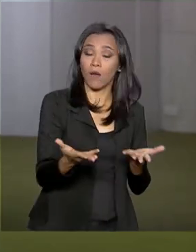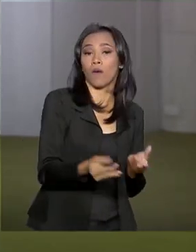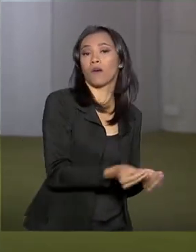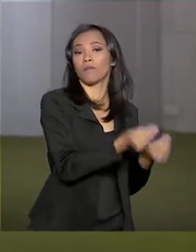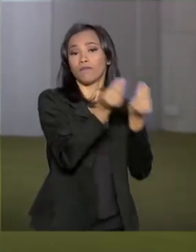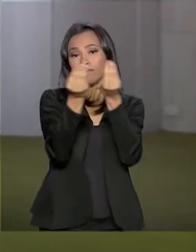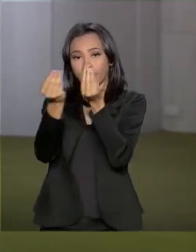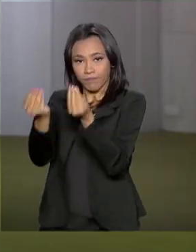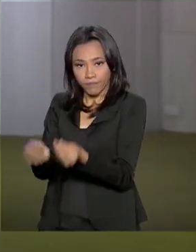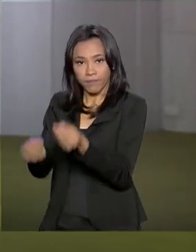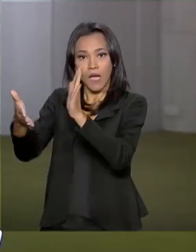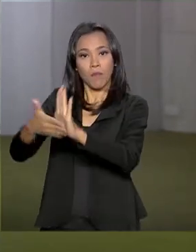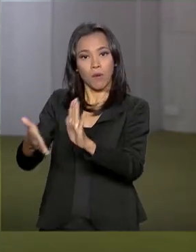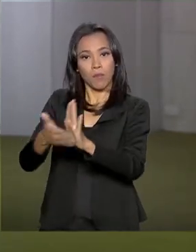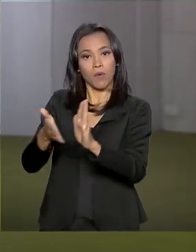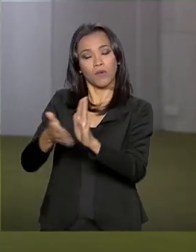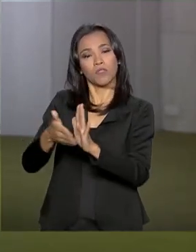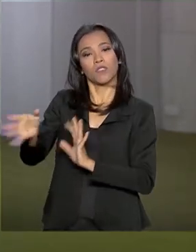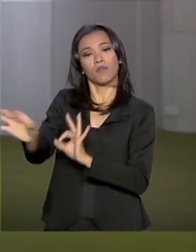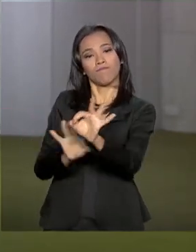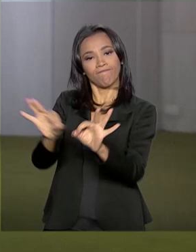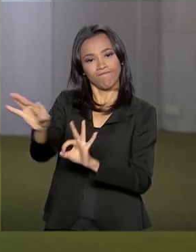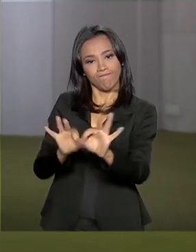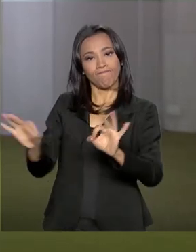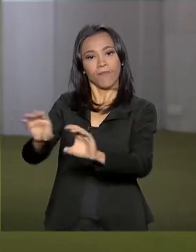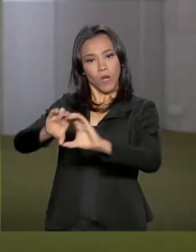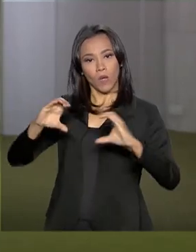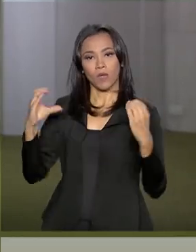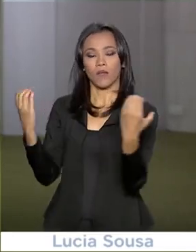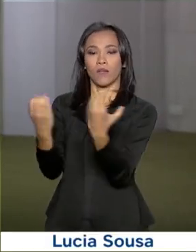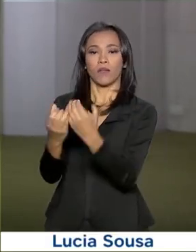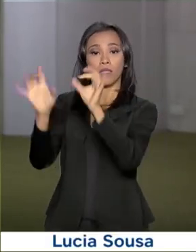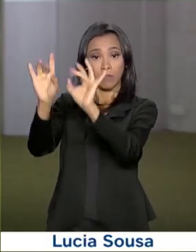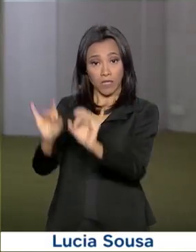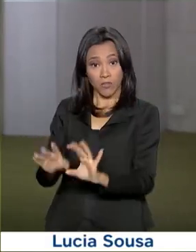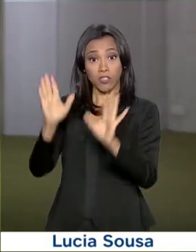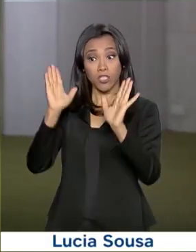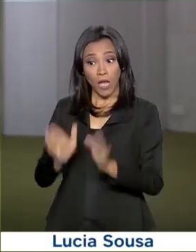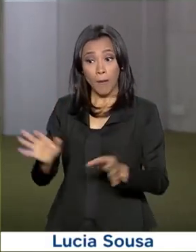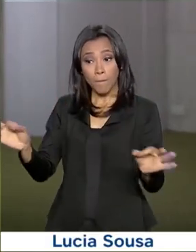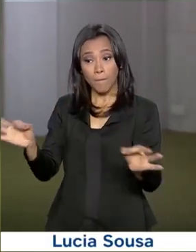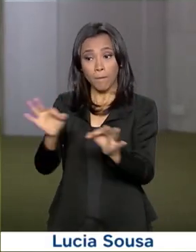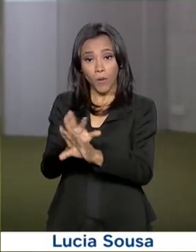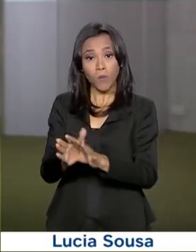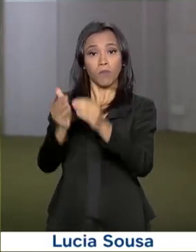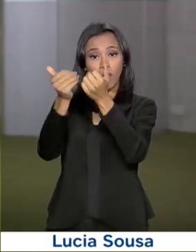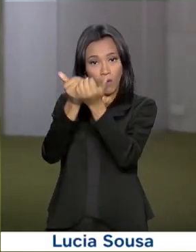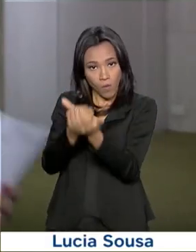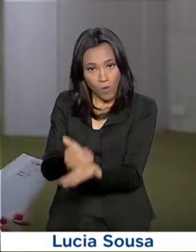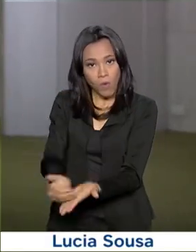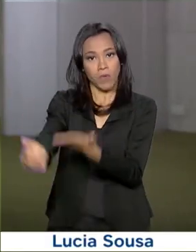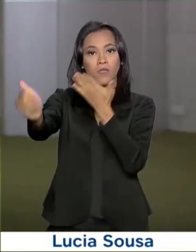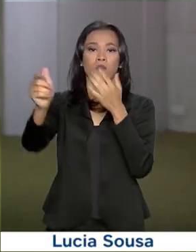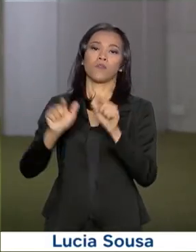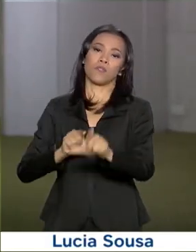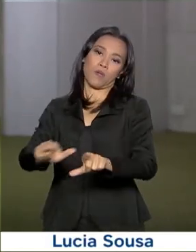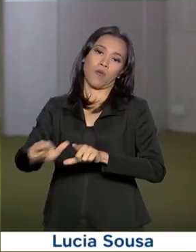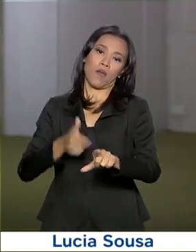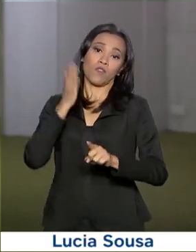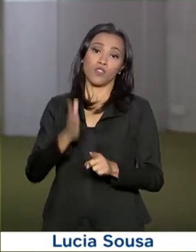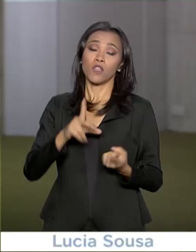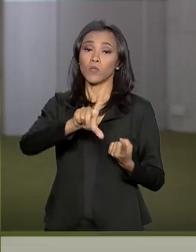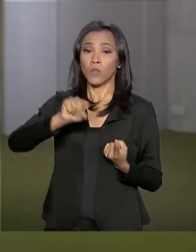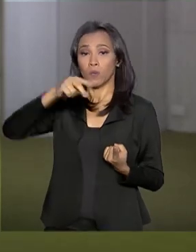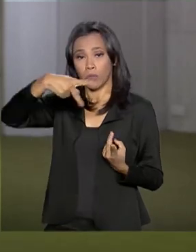da proposta foi instalada média já está pronta para funcionar e aí essa comissão tem presidente relatou a